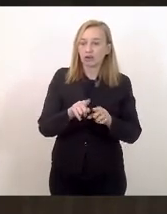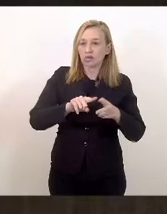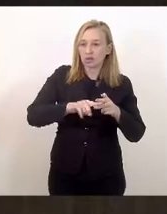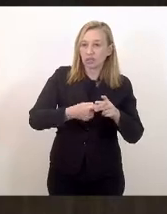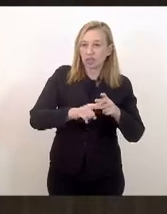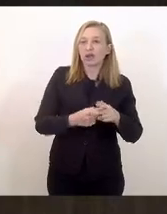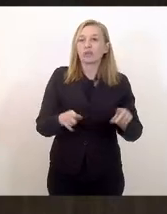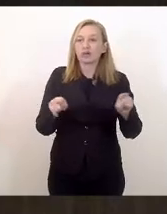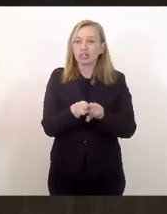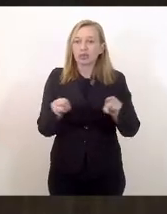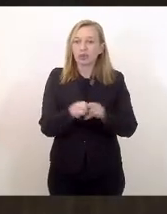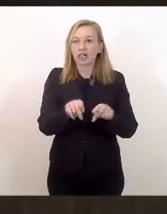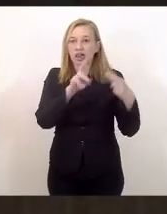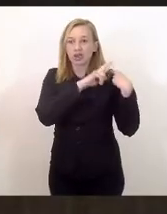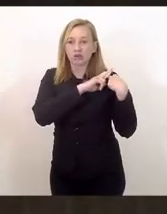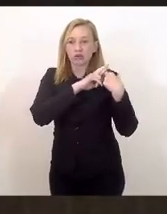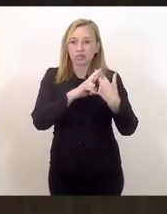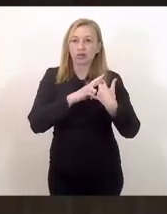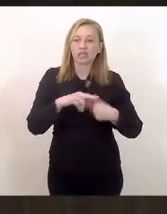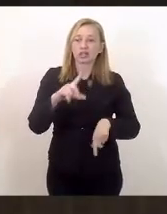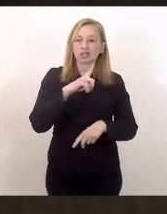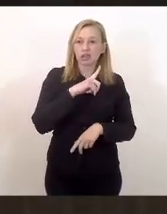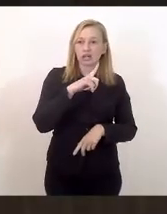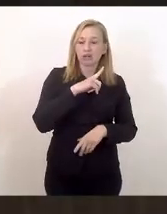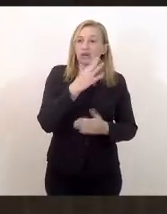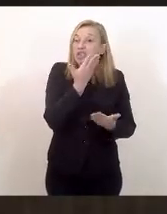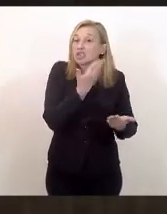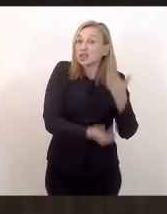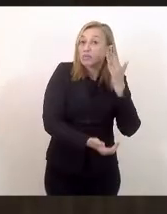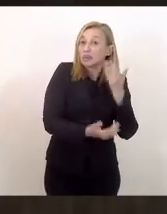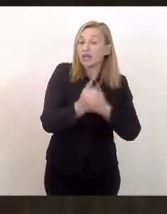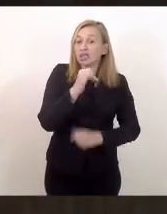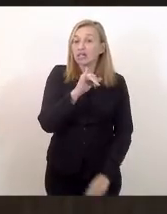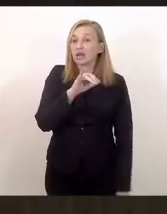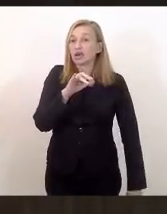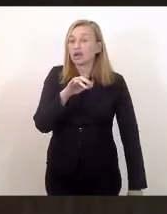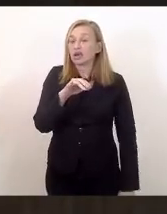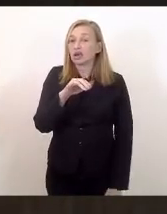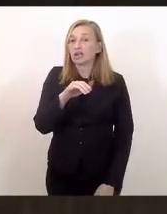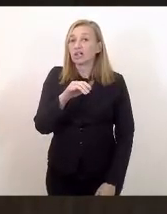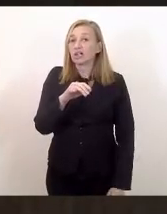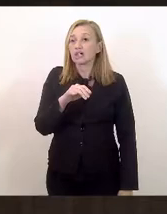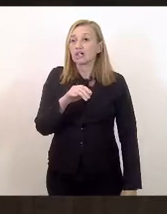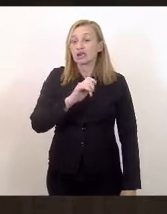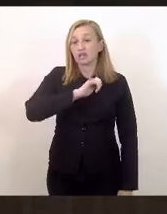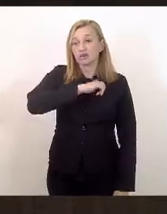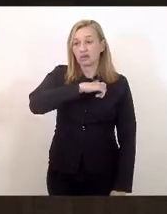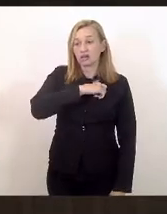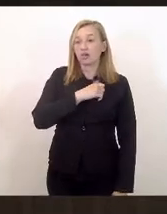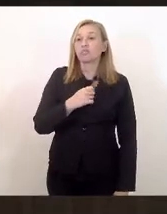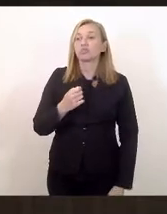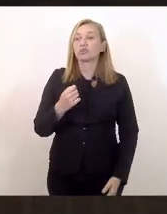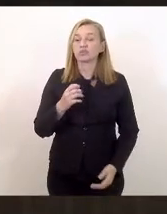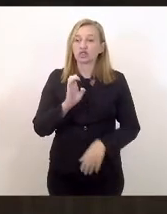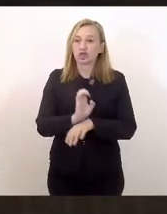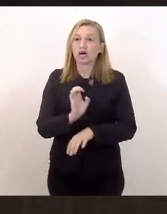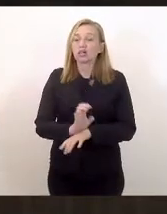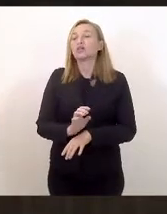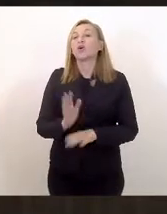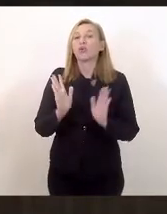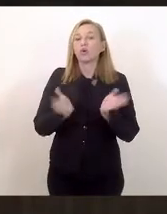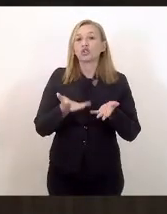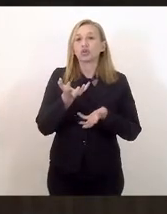temos a responsabilidade da questão de perda de receita para o Estado. Eu não quero